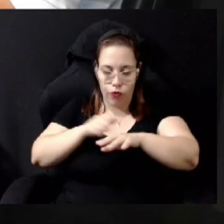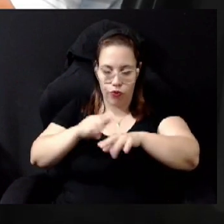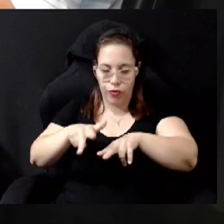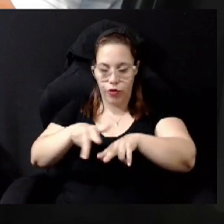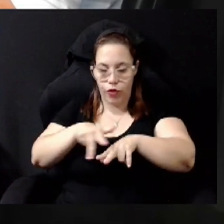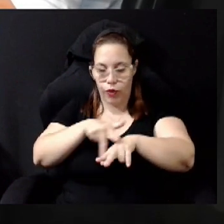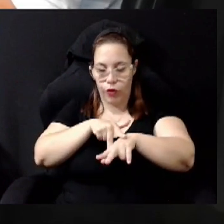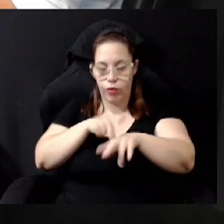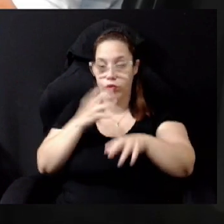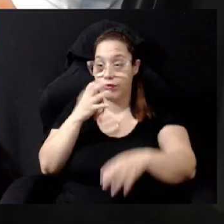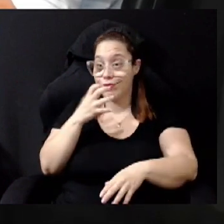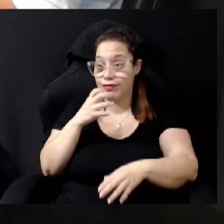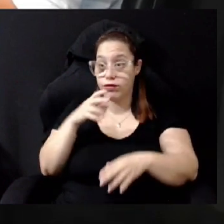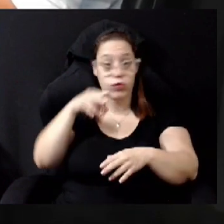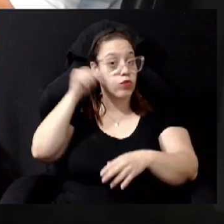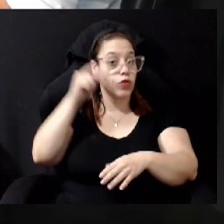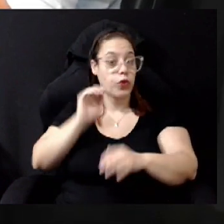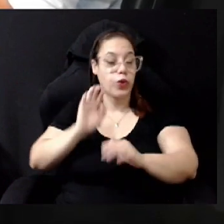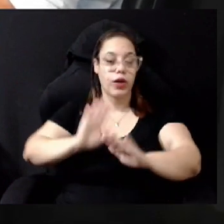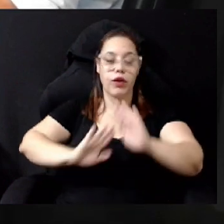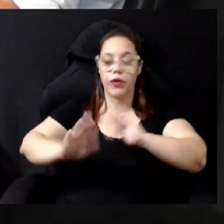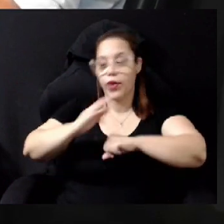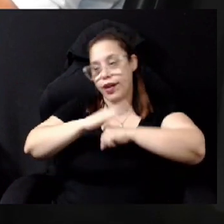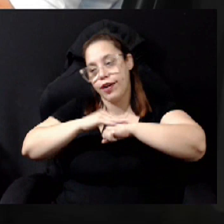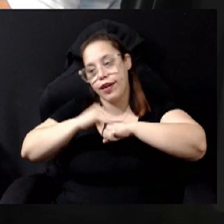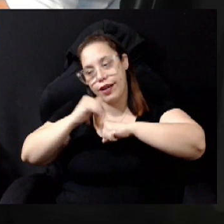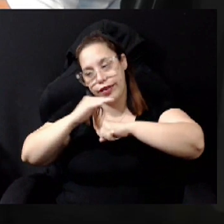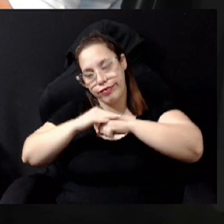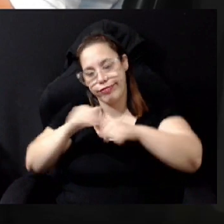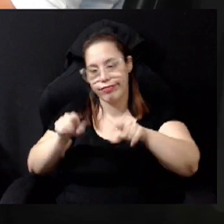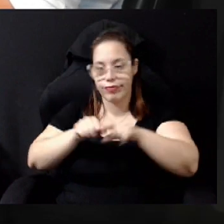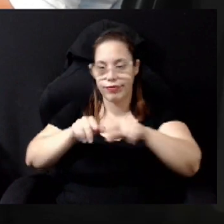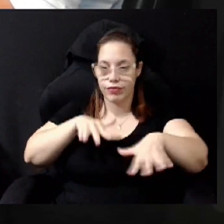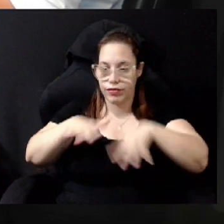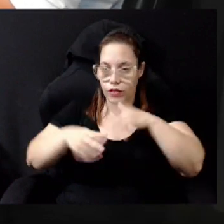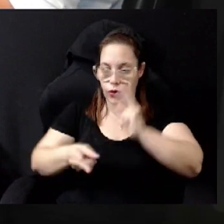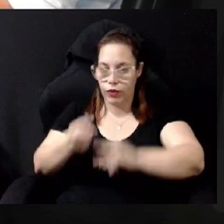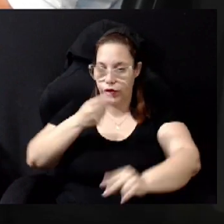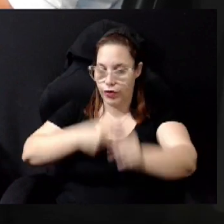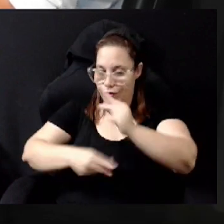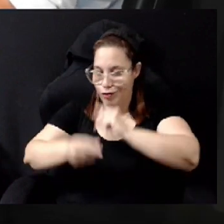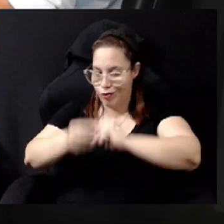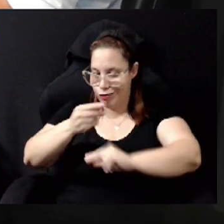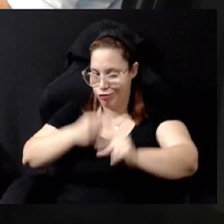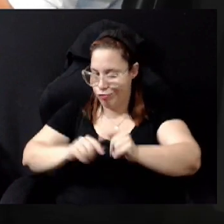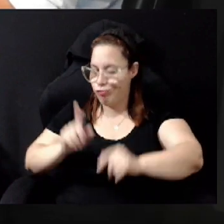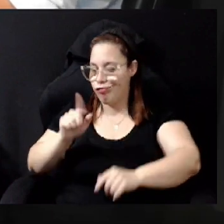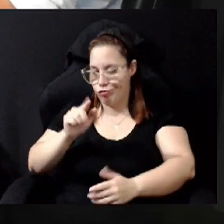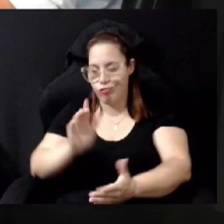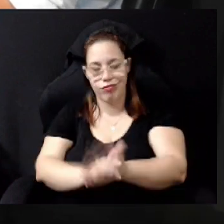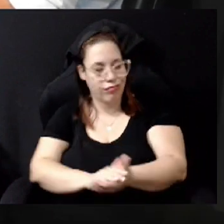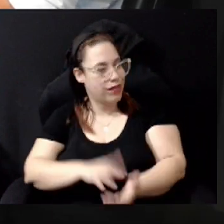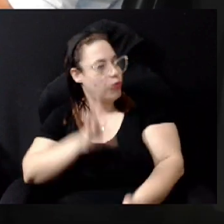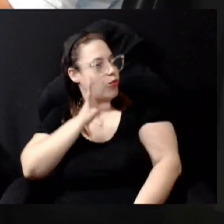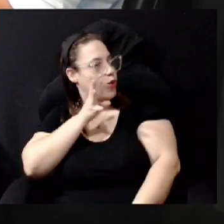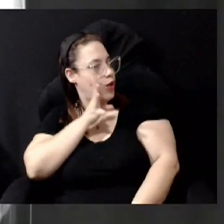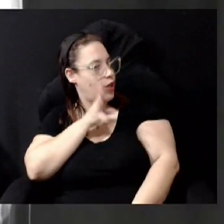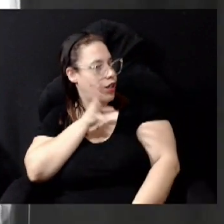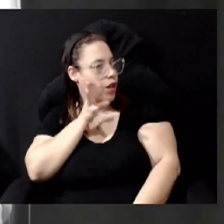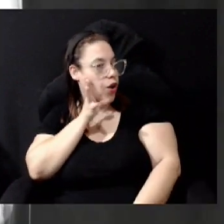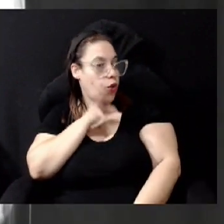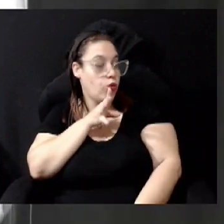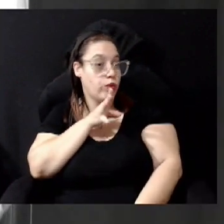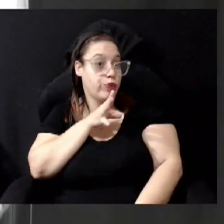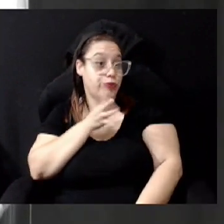disse, esse carinho é o que também movimenta a economia. Movimenta. É muito legal e é um mercado que